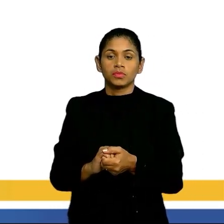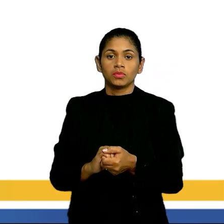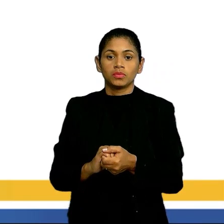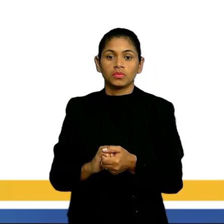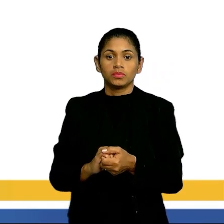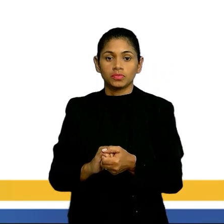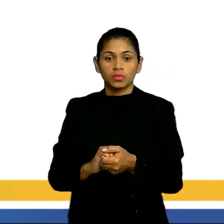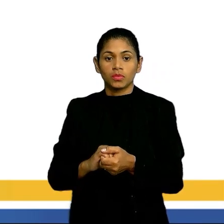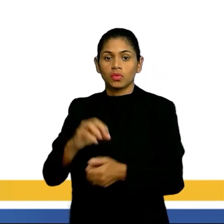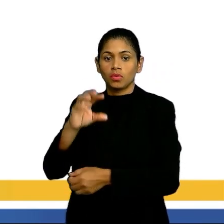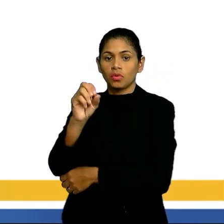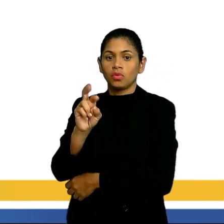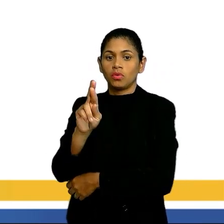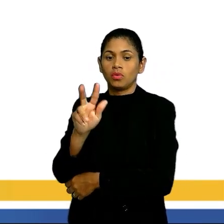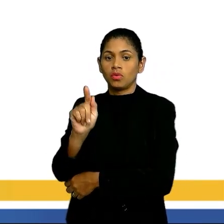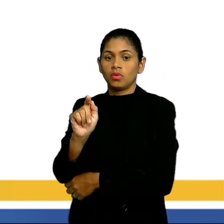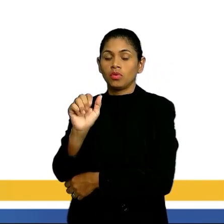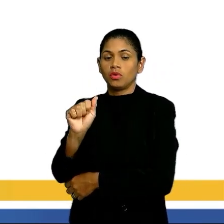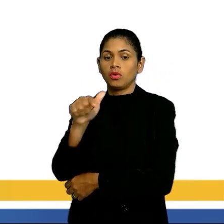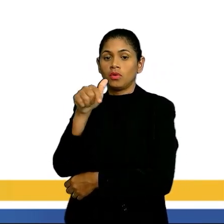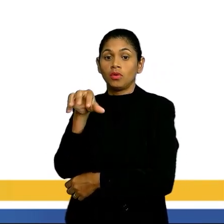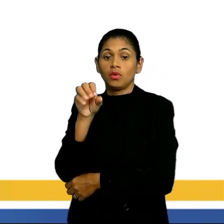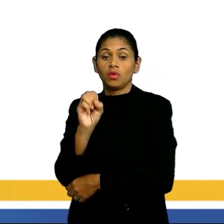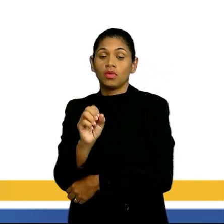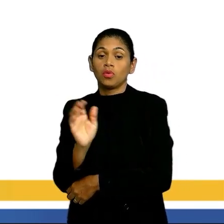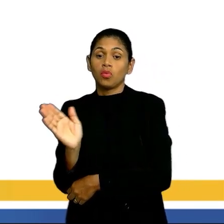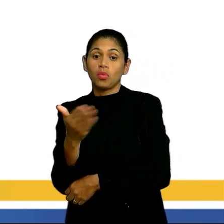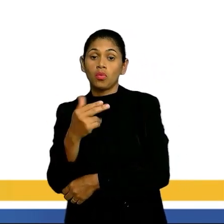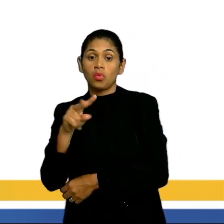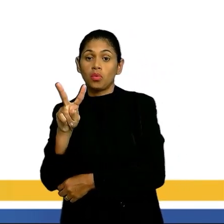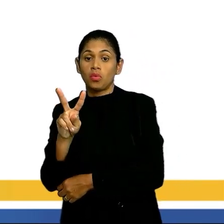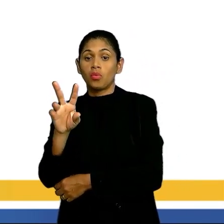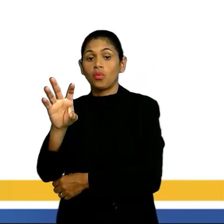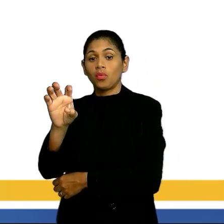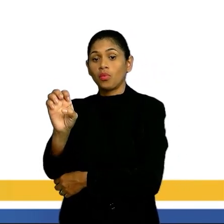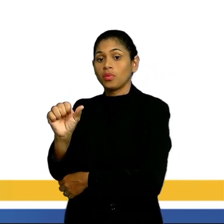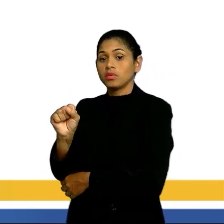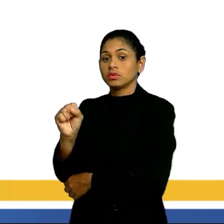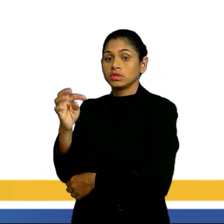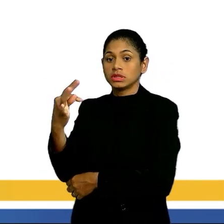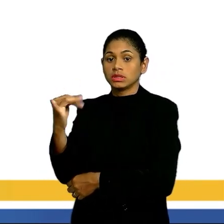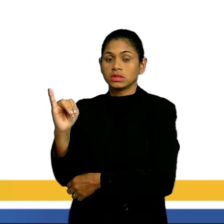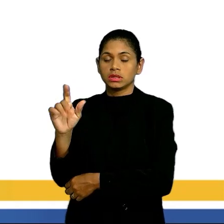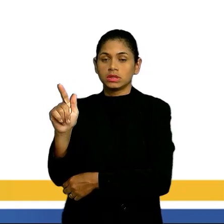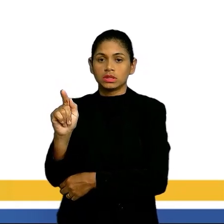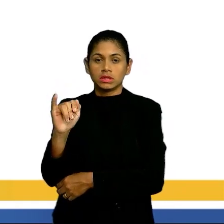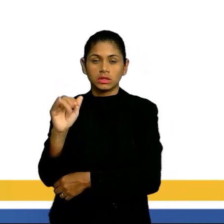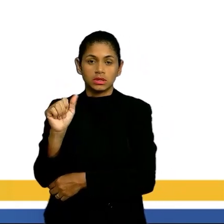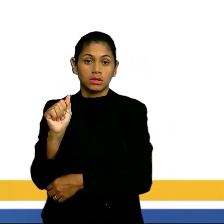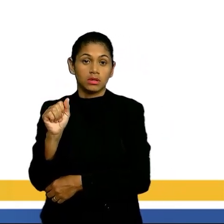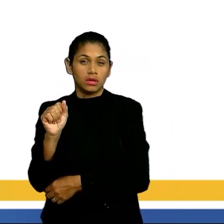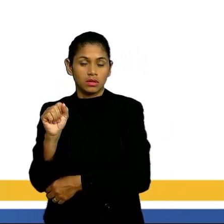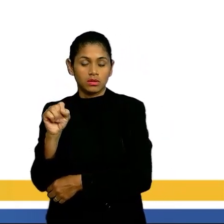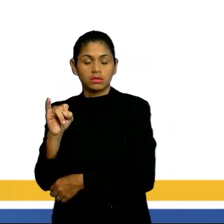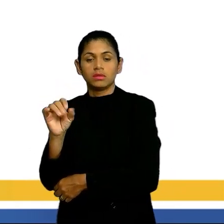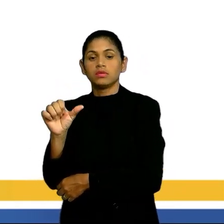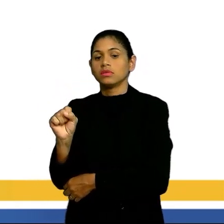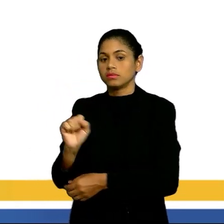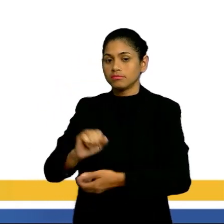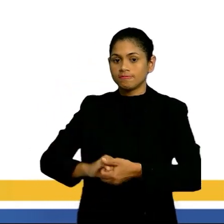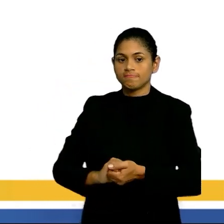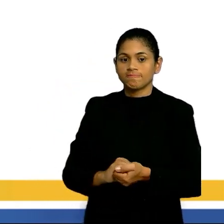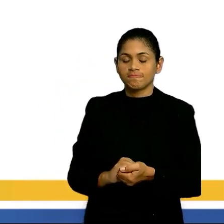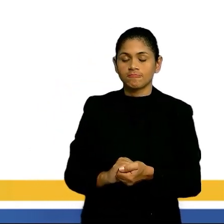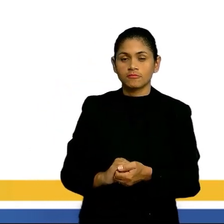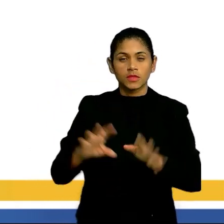órgãos vestigiais. Define-se como órgãos vestigiais ou conhecido como estruturas